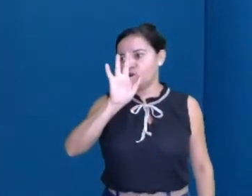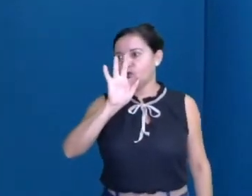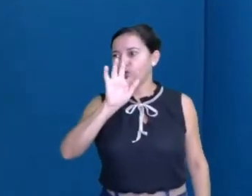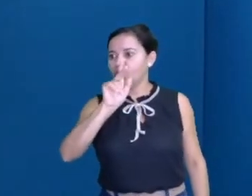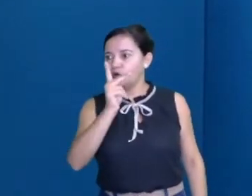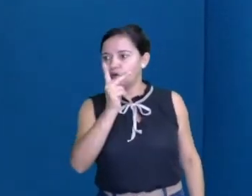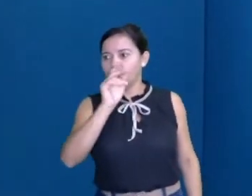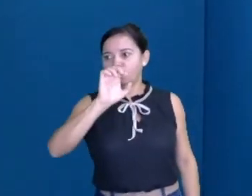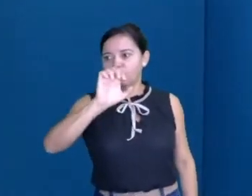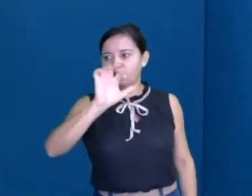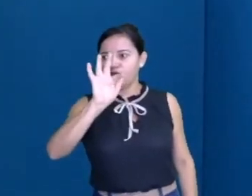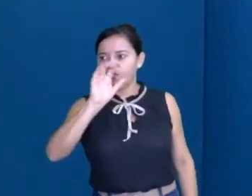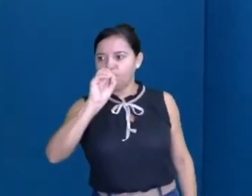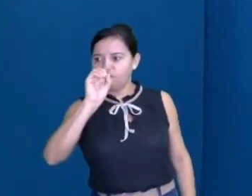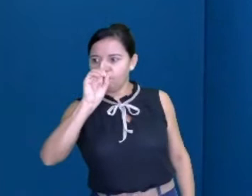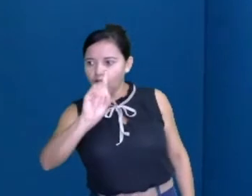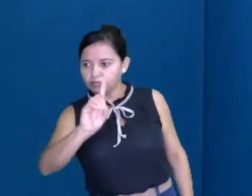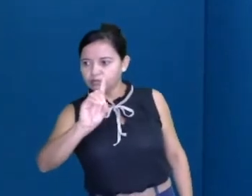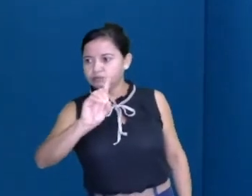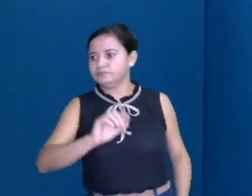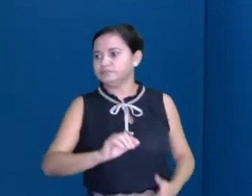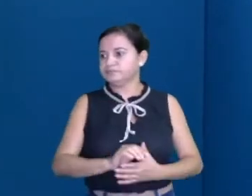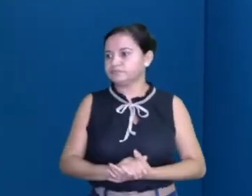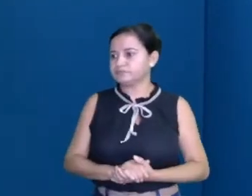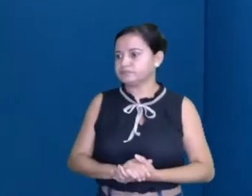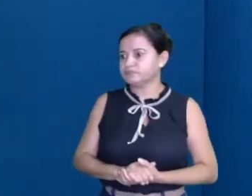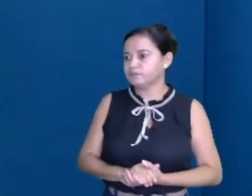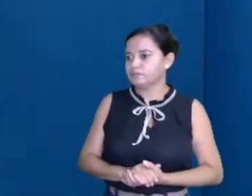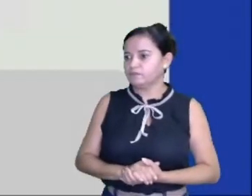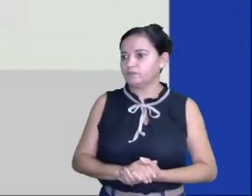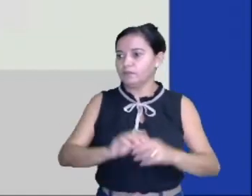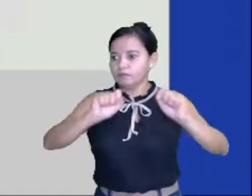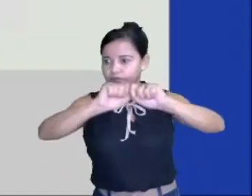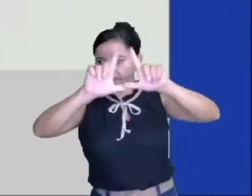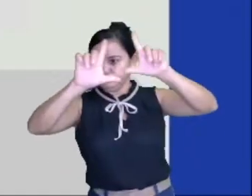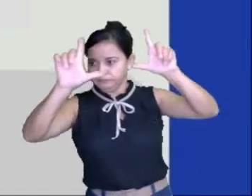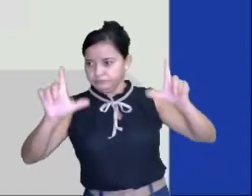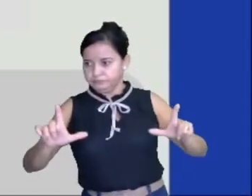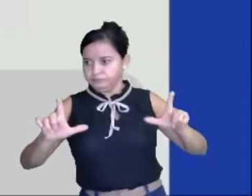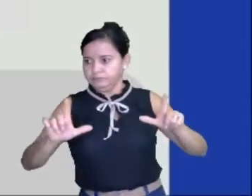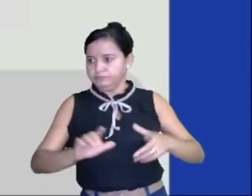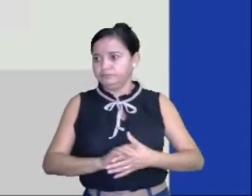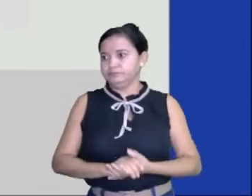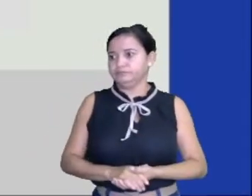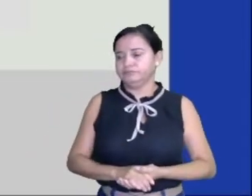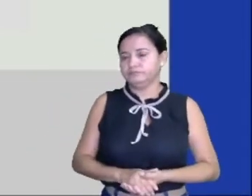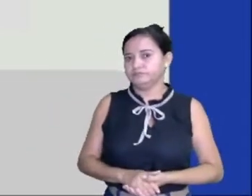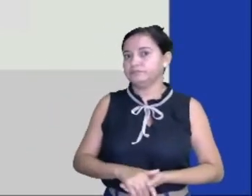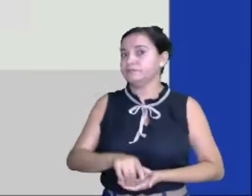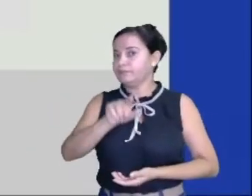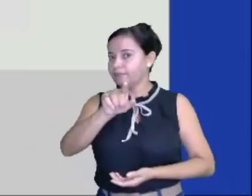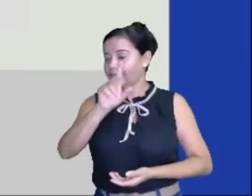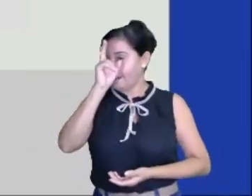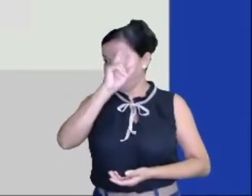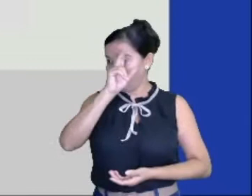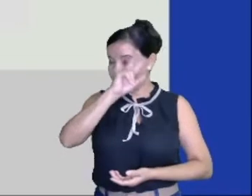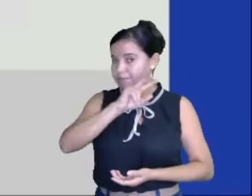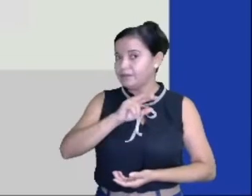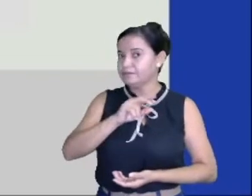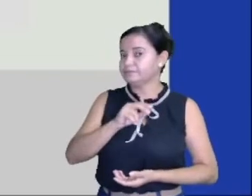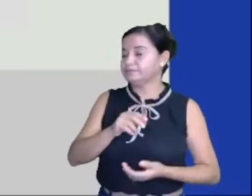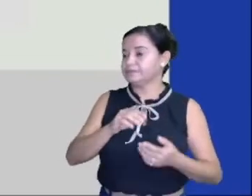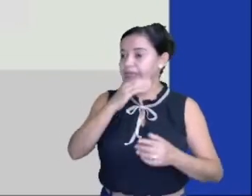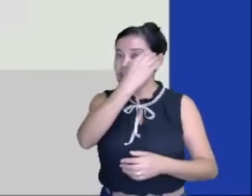aí. Falar um pouquinho sobre ele. E aí, abre essa imagem aí, produção. Como eu tinha falado para vocês, devido ao avanço